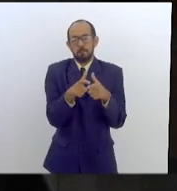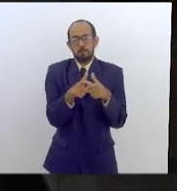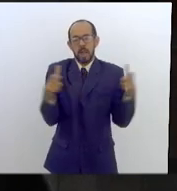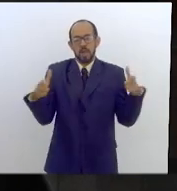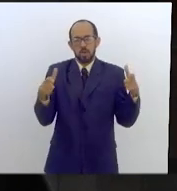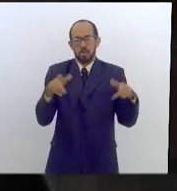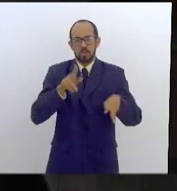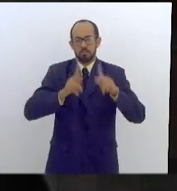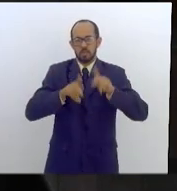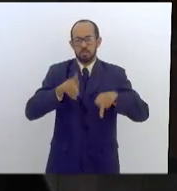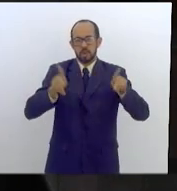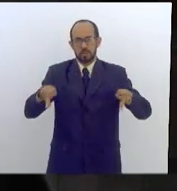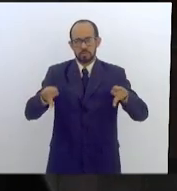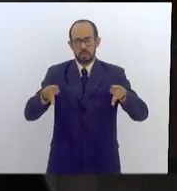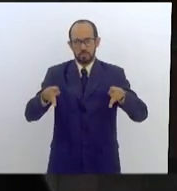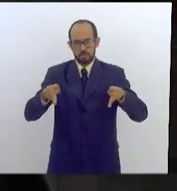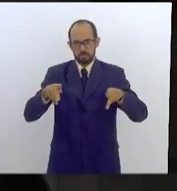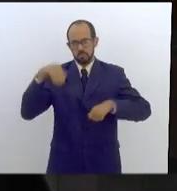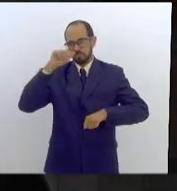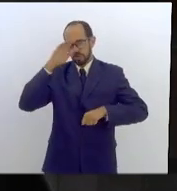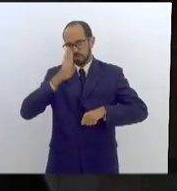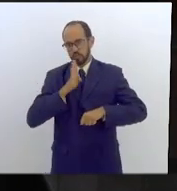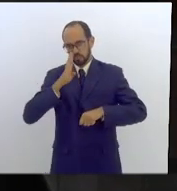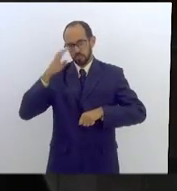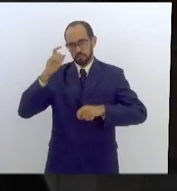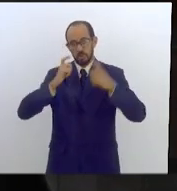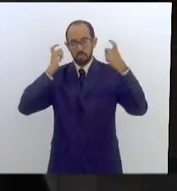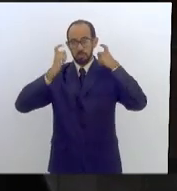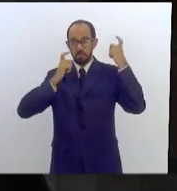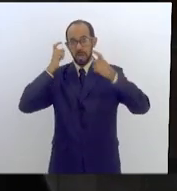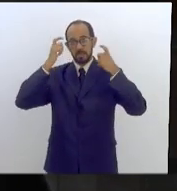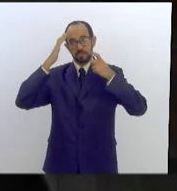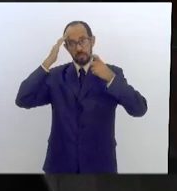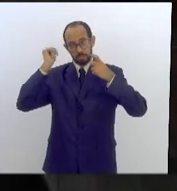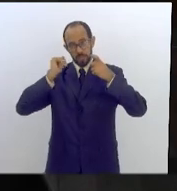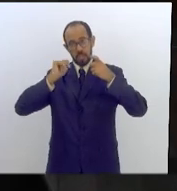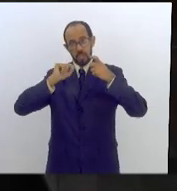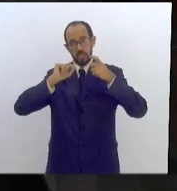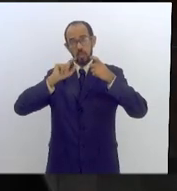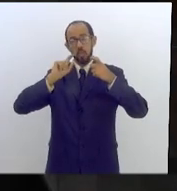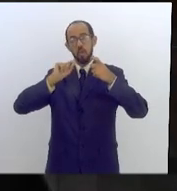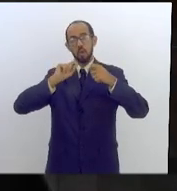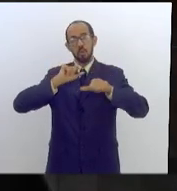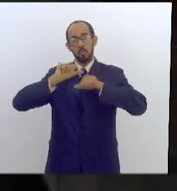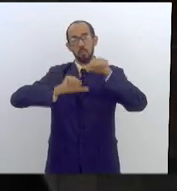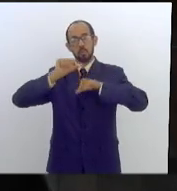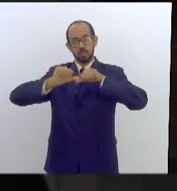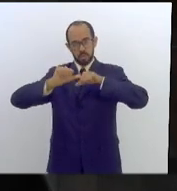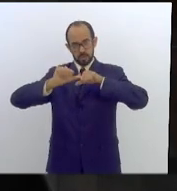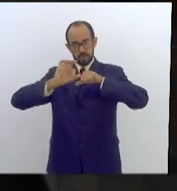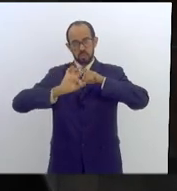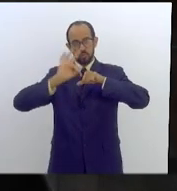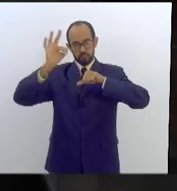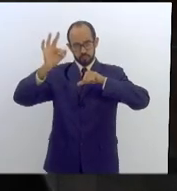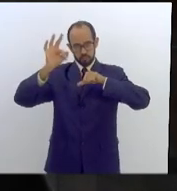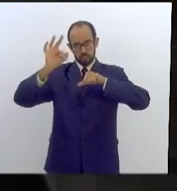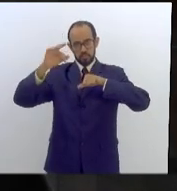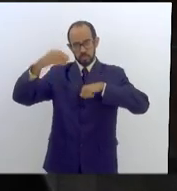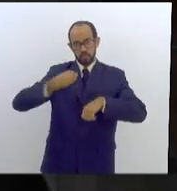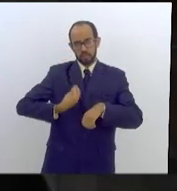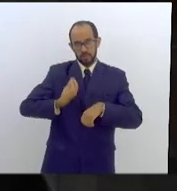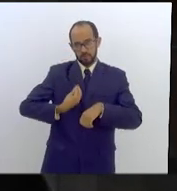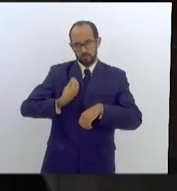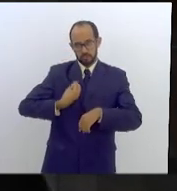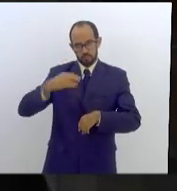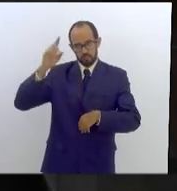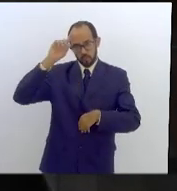brasileira preocupada em saber o que mudará com o novo governo em relação a sua vida cotidiana